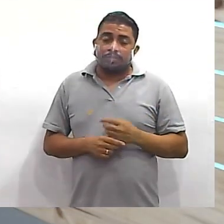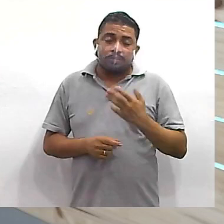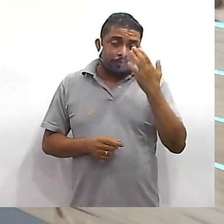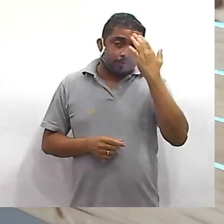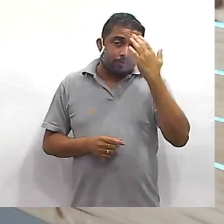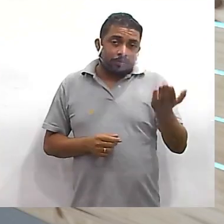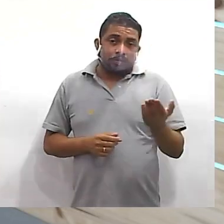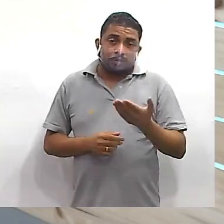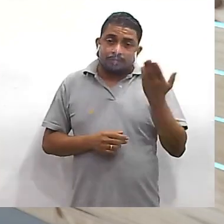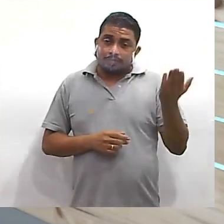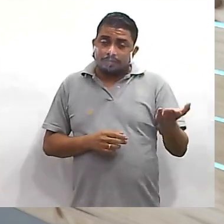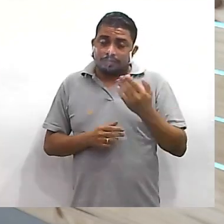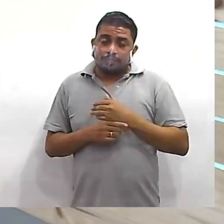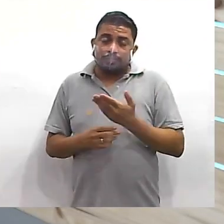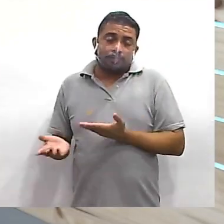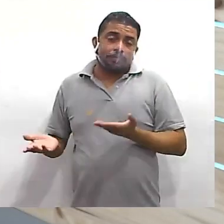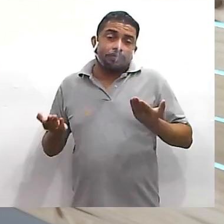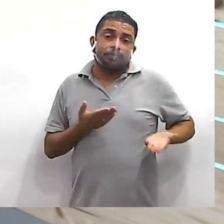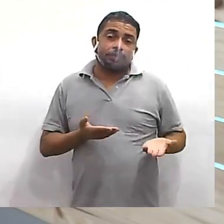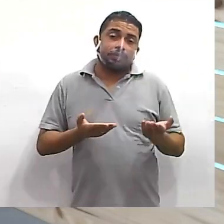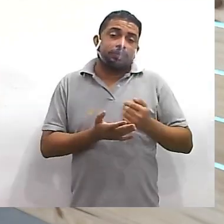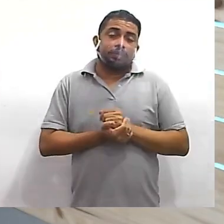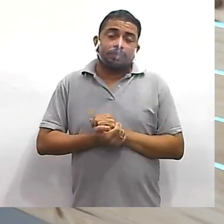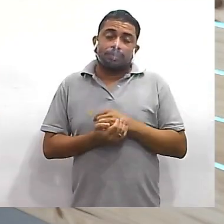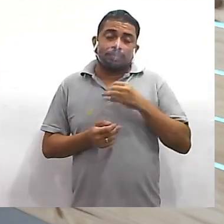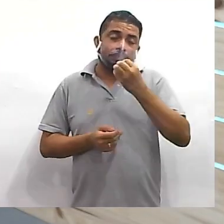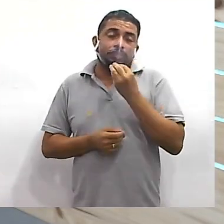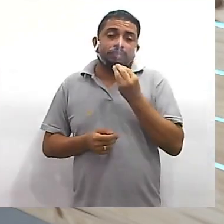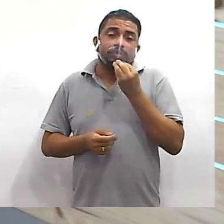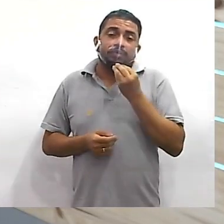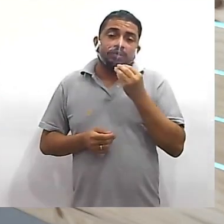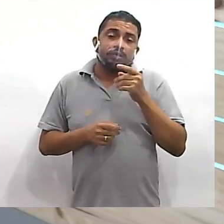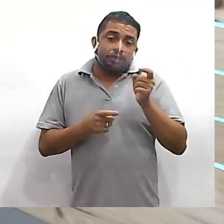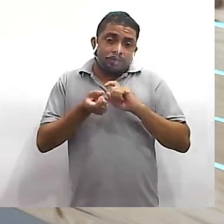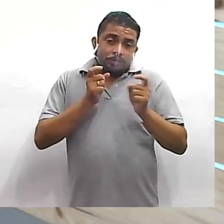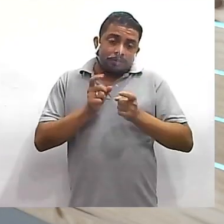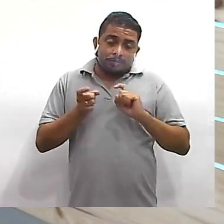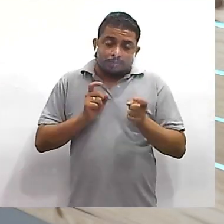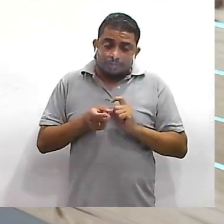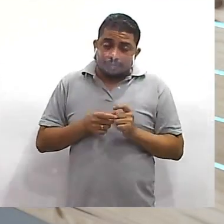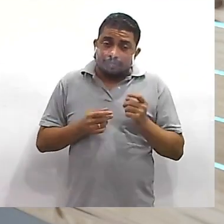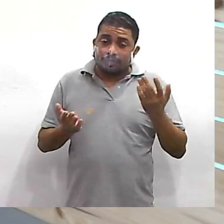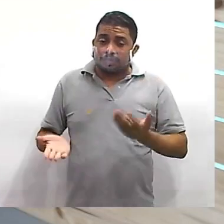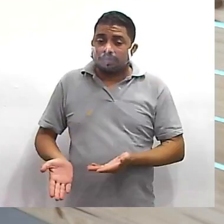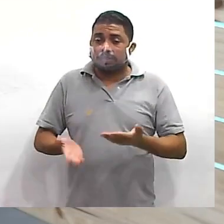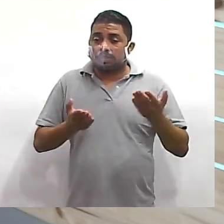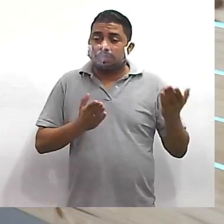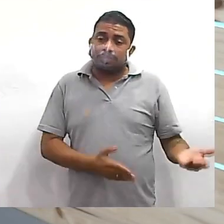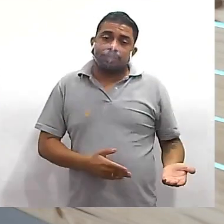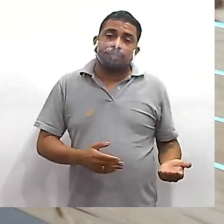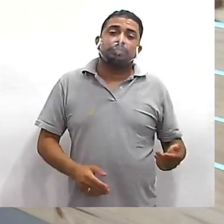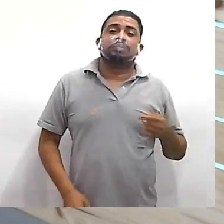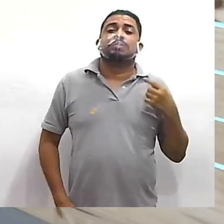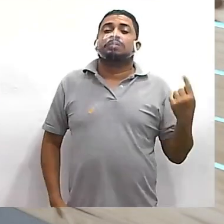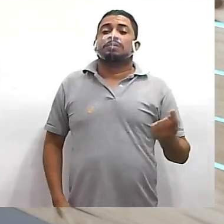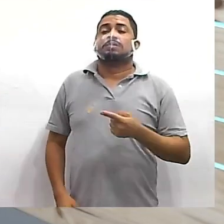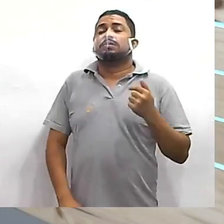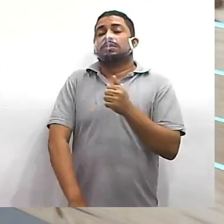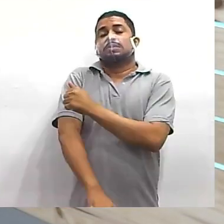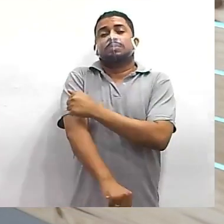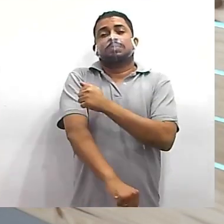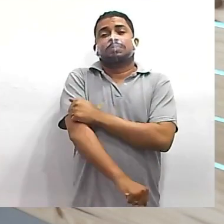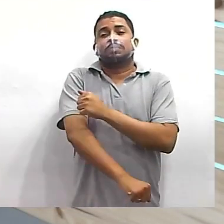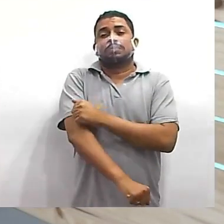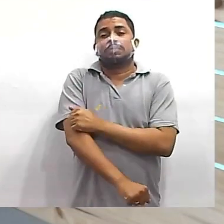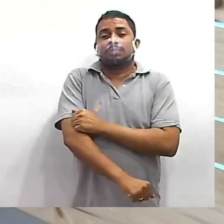a você pelo convite, né? Por essa oportunidade da gente discutir um pouco sobre isso e de trazer para o nosso estudante, né? Para o nosso